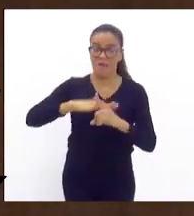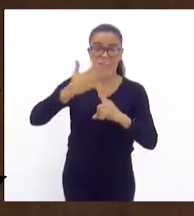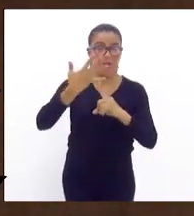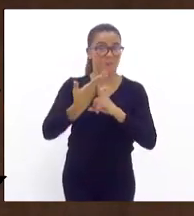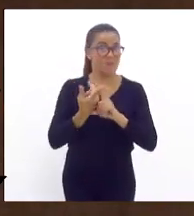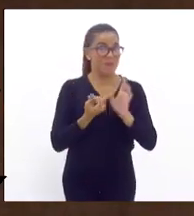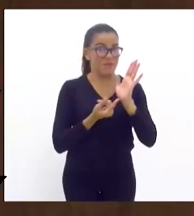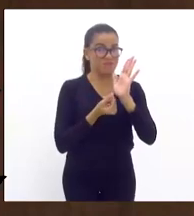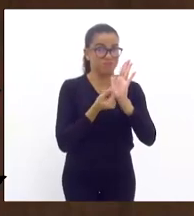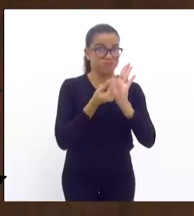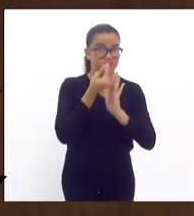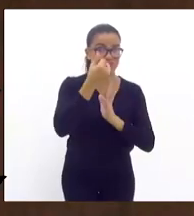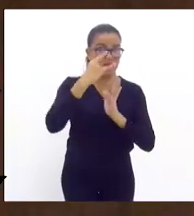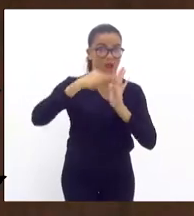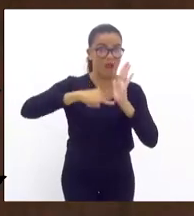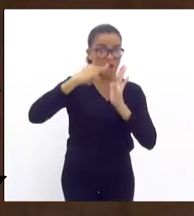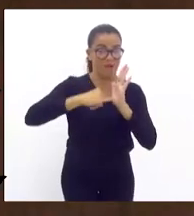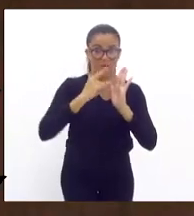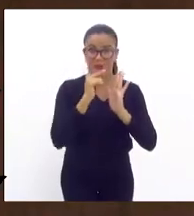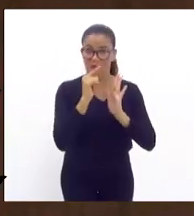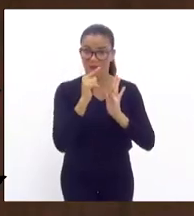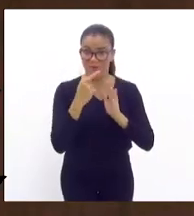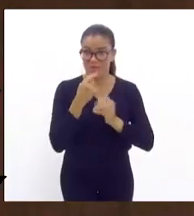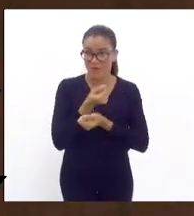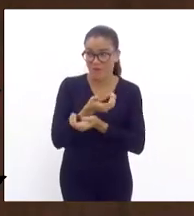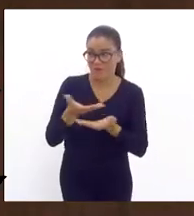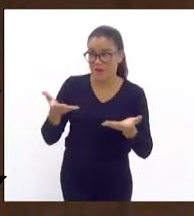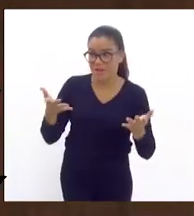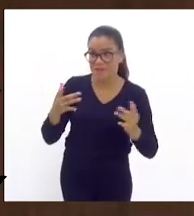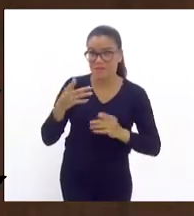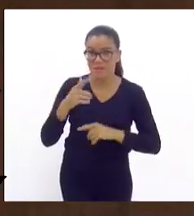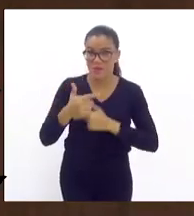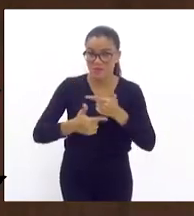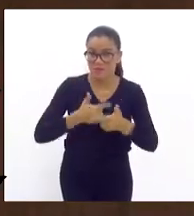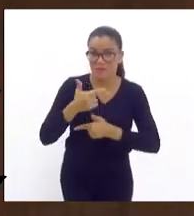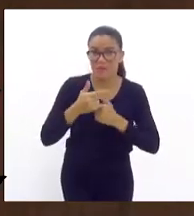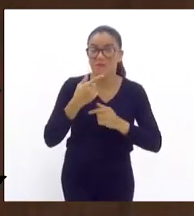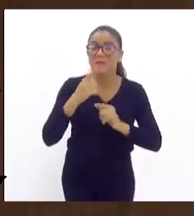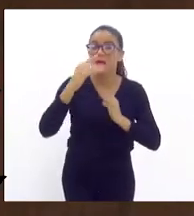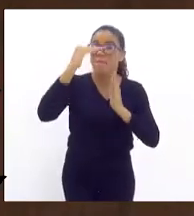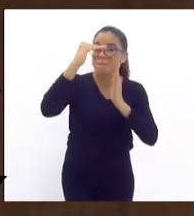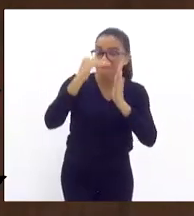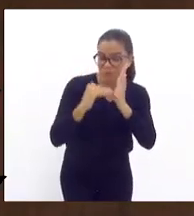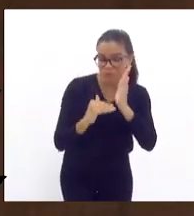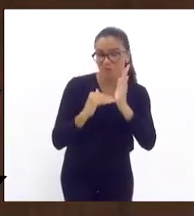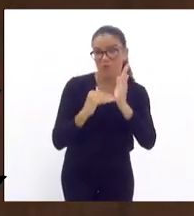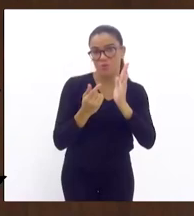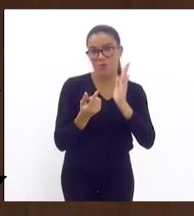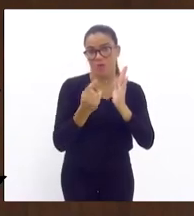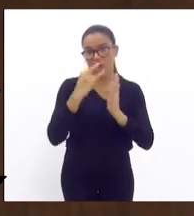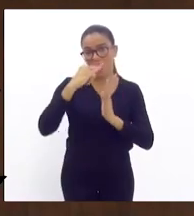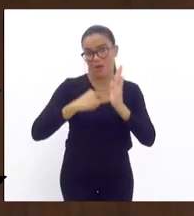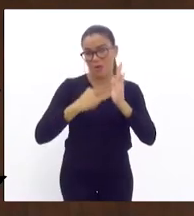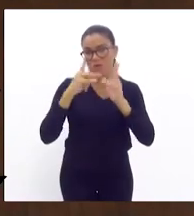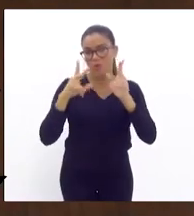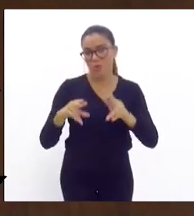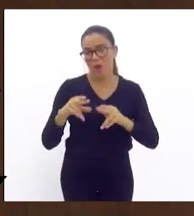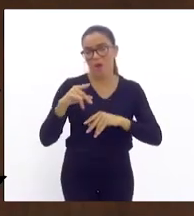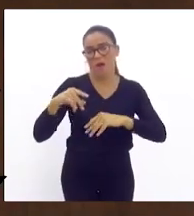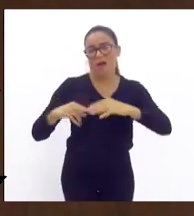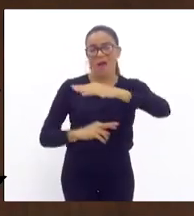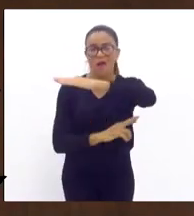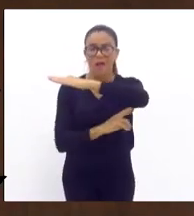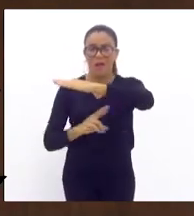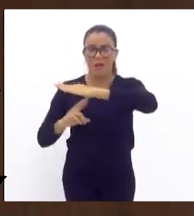tranquilidade, porque, na verdade, quando você oferece um serviço, ele deveria baixar a tarifa, até como aconteceu com a Ponte Rio-Niterói, que baixou a